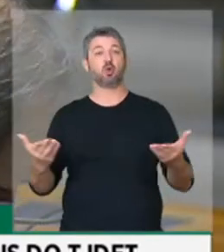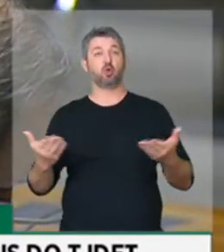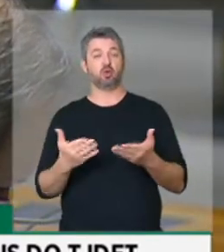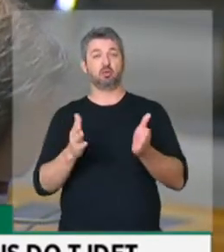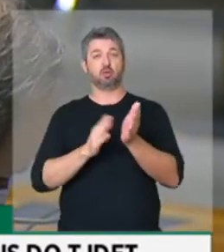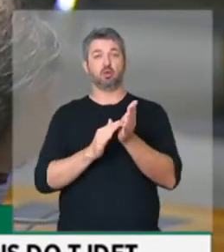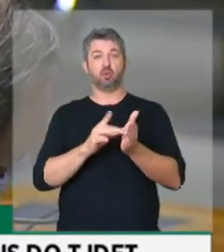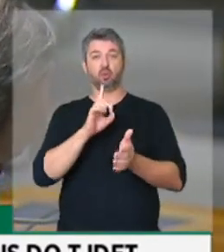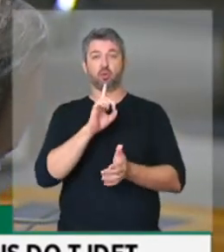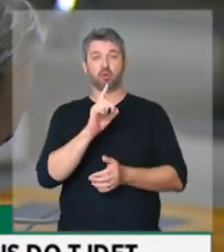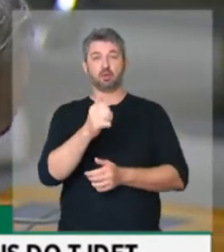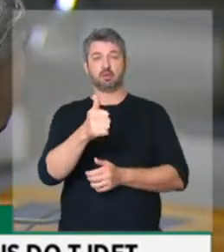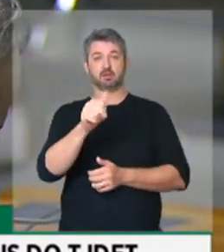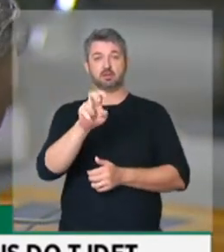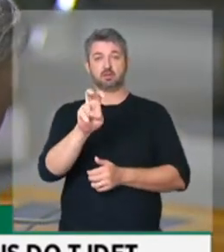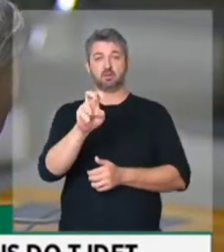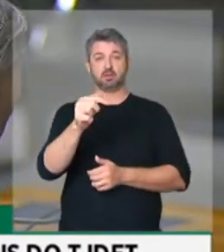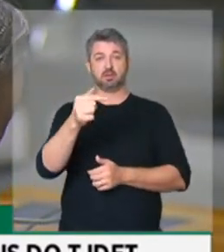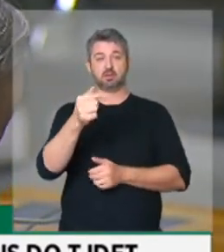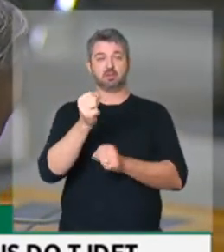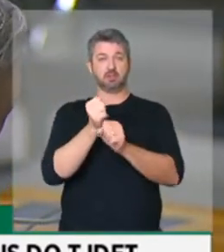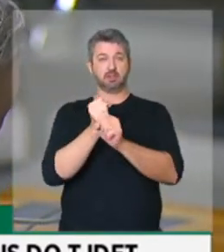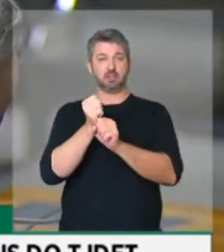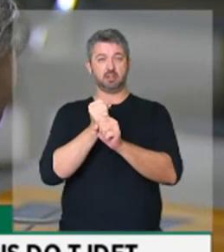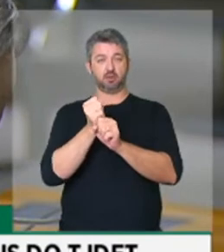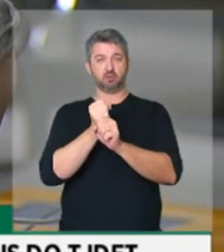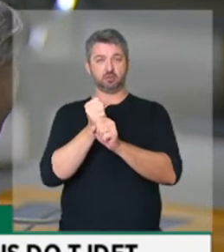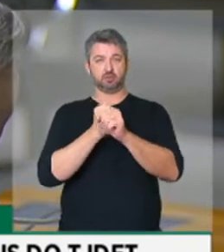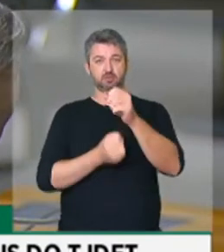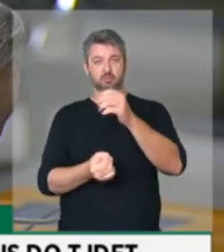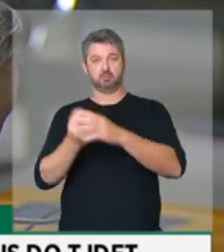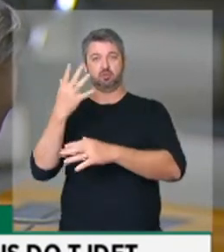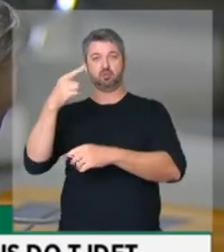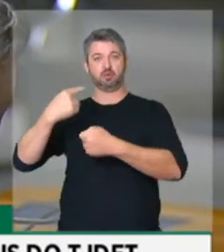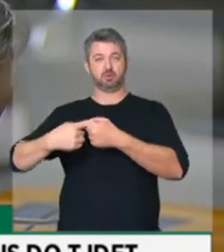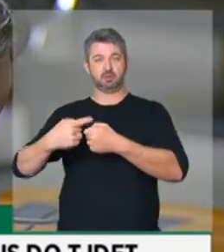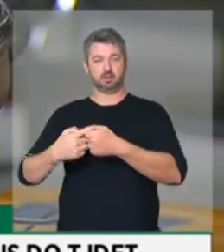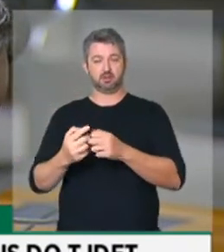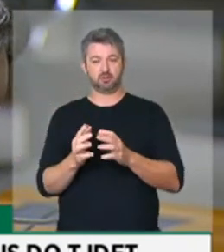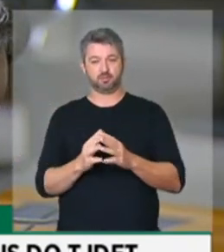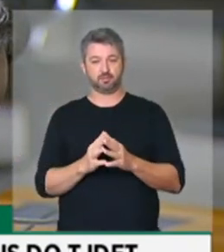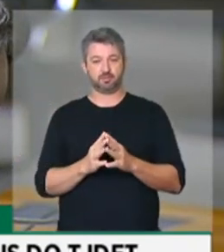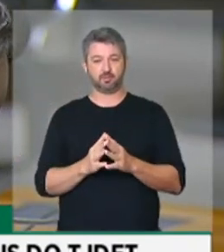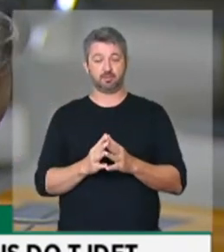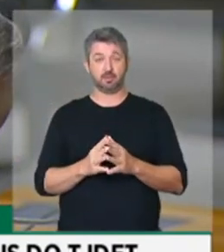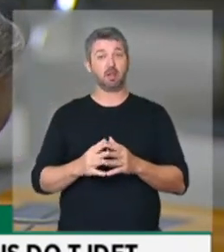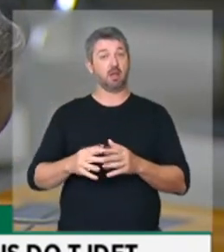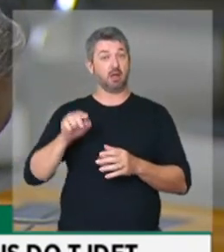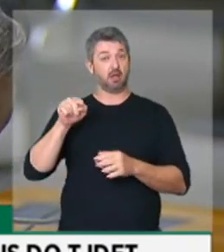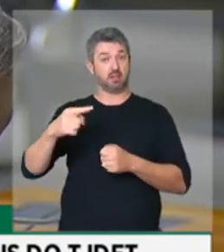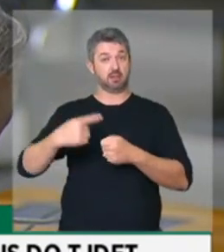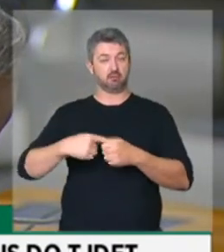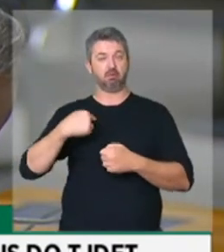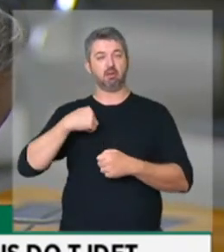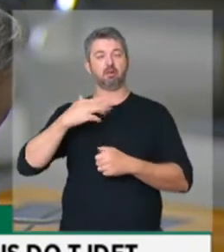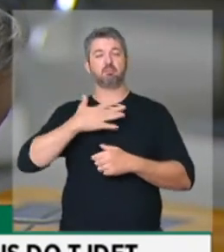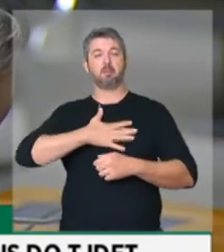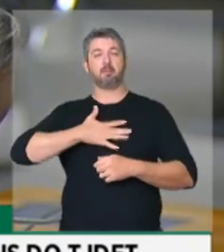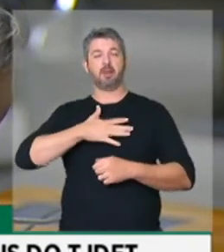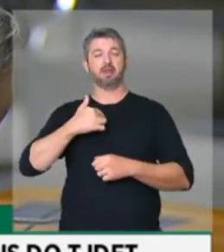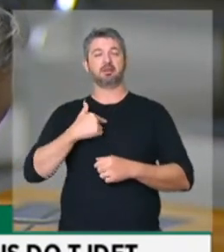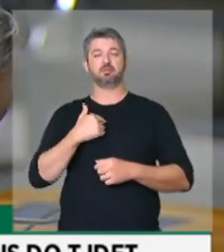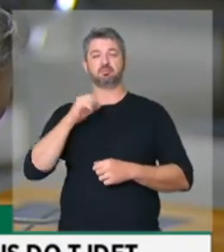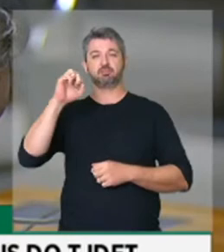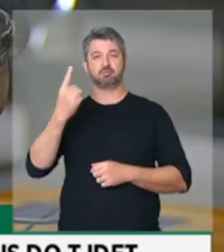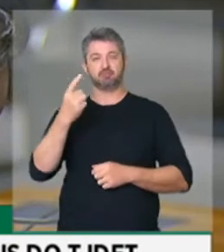completa 157 anos de sua emancipação política. Cidade que eu tive o prazer de ser